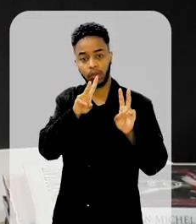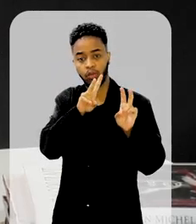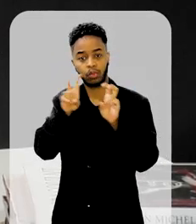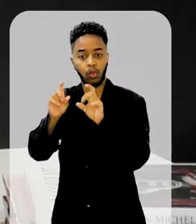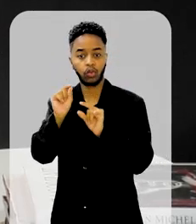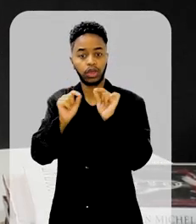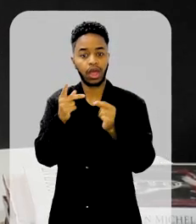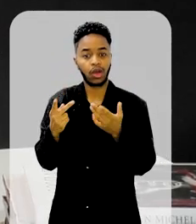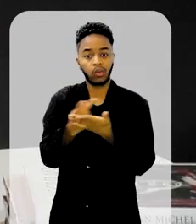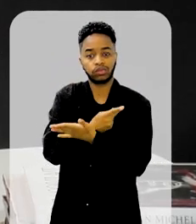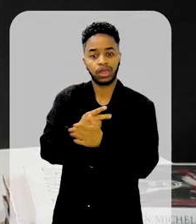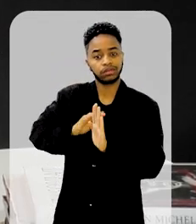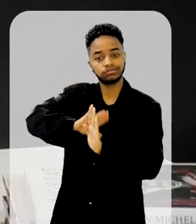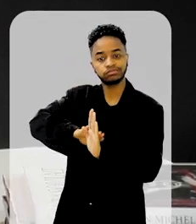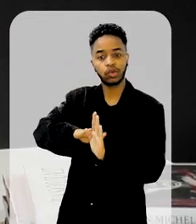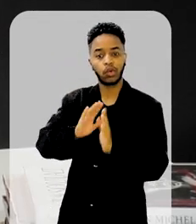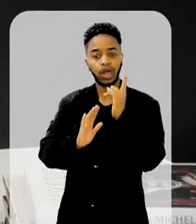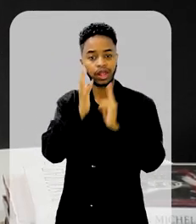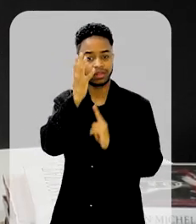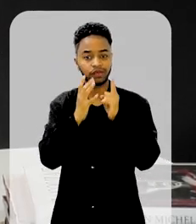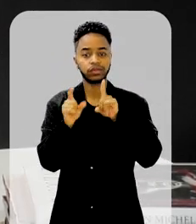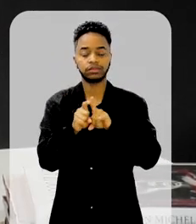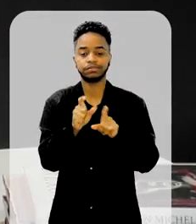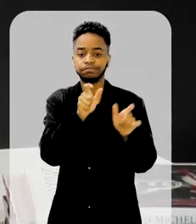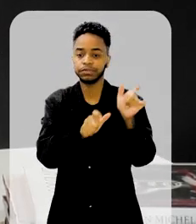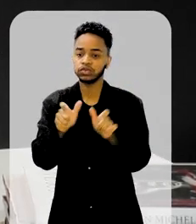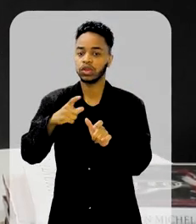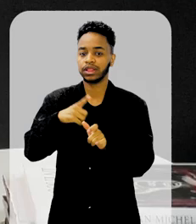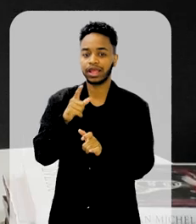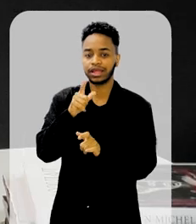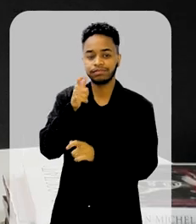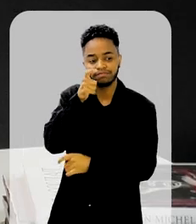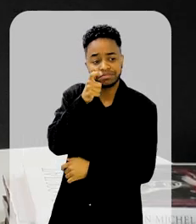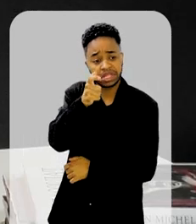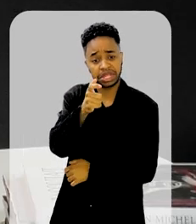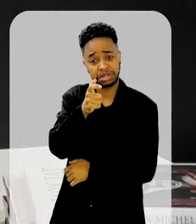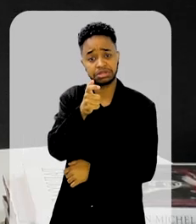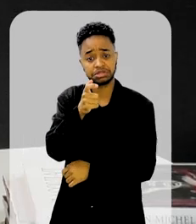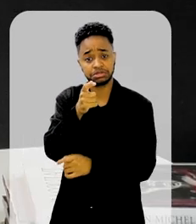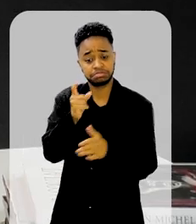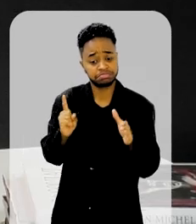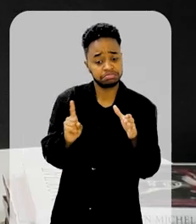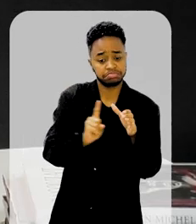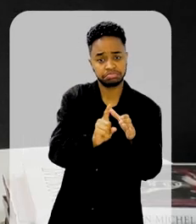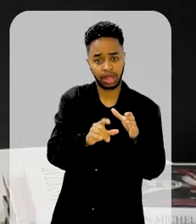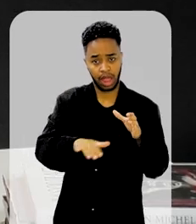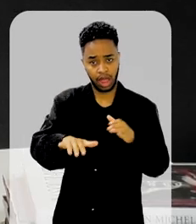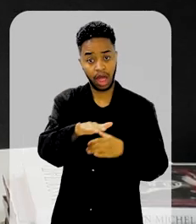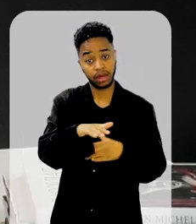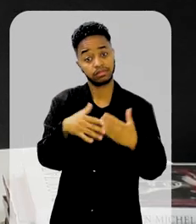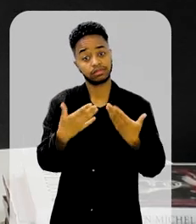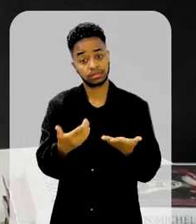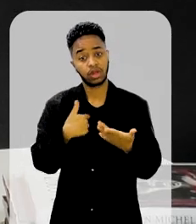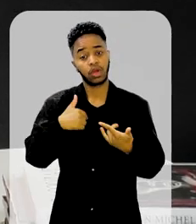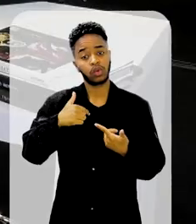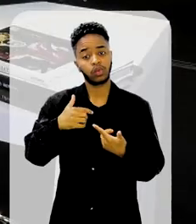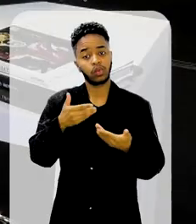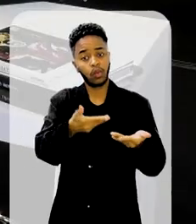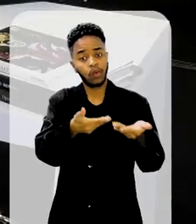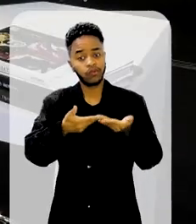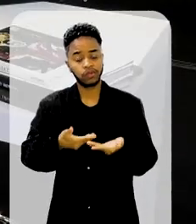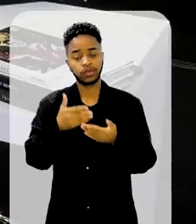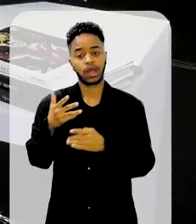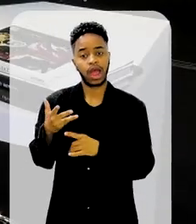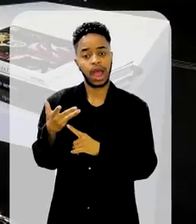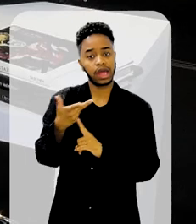bastidores do carnaval e aquele também que tem interesse em se projetar dentro dessa carreira então eu sempre trago artistas